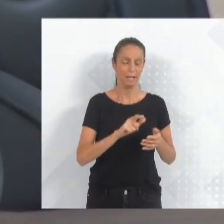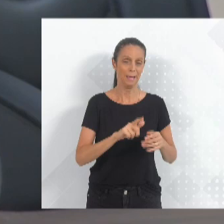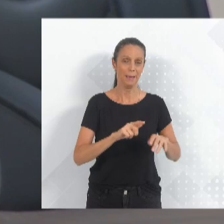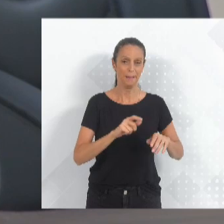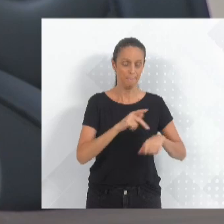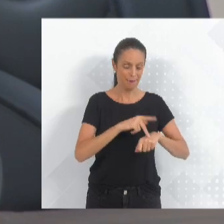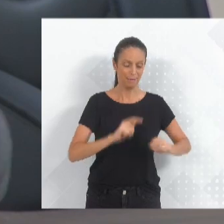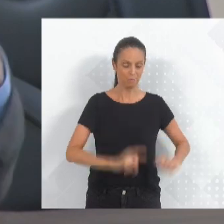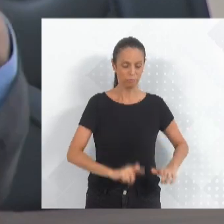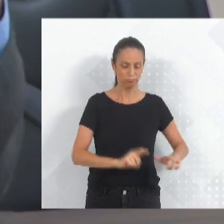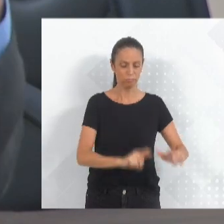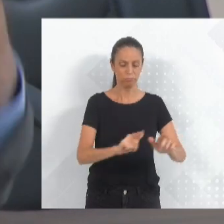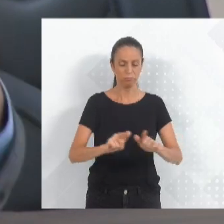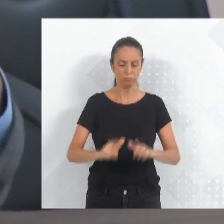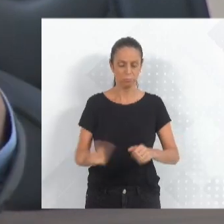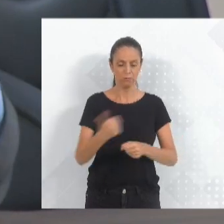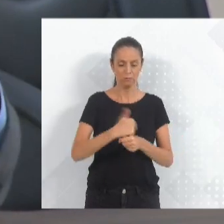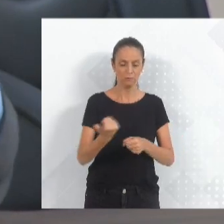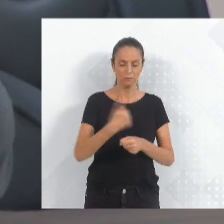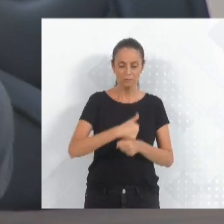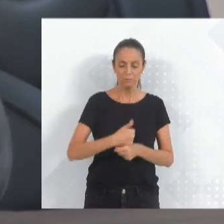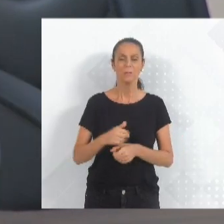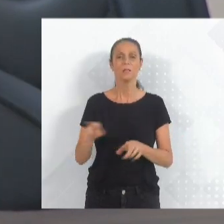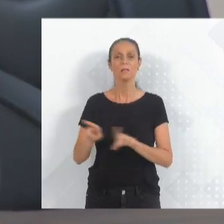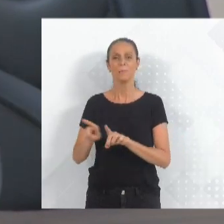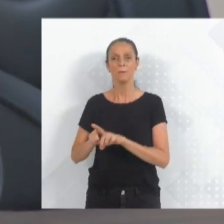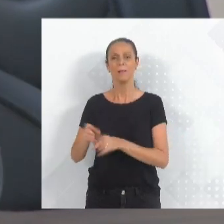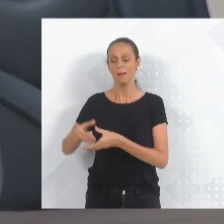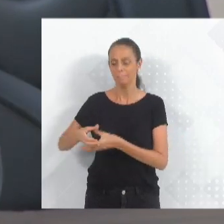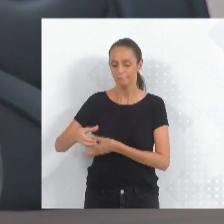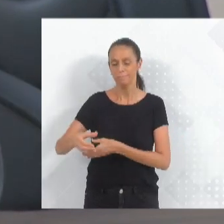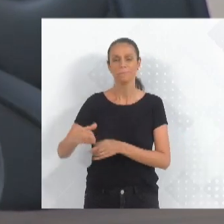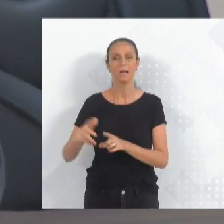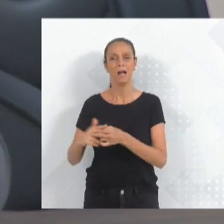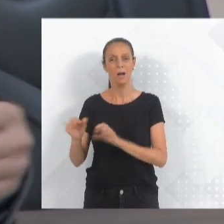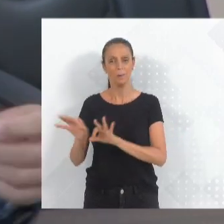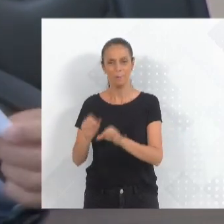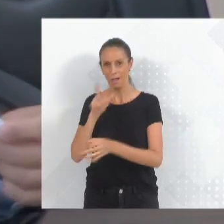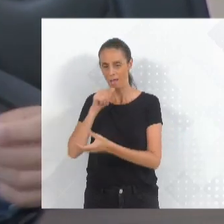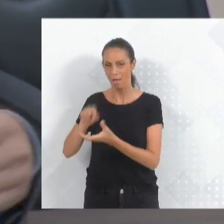da manutenção da rede. Os caminhões-pipa, que na próxima,